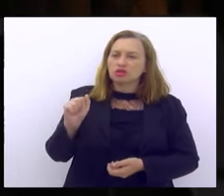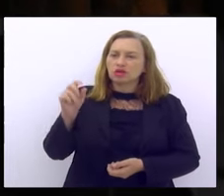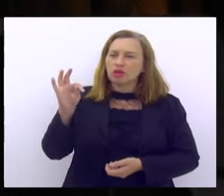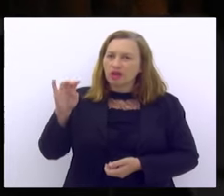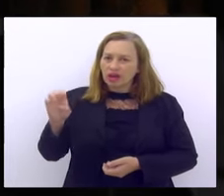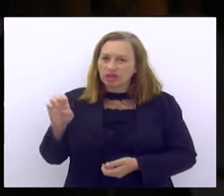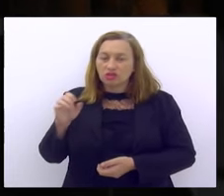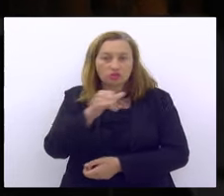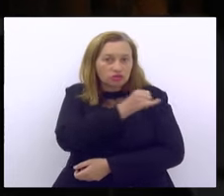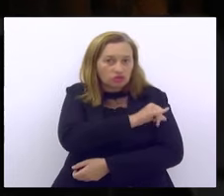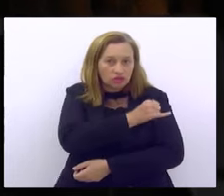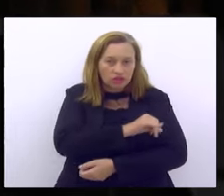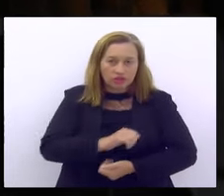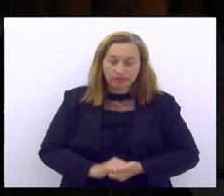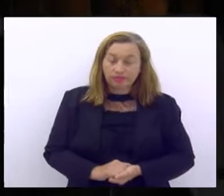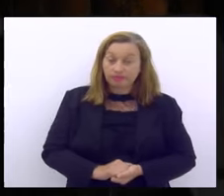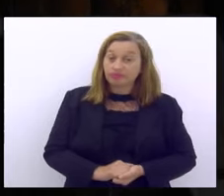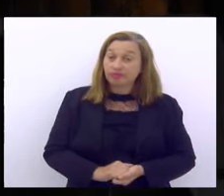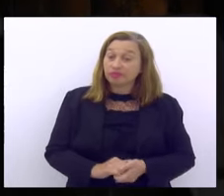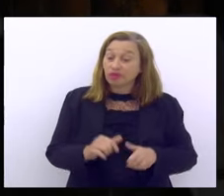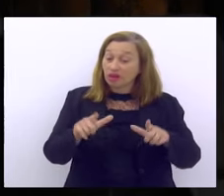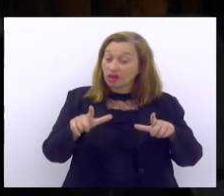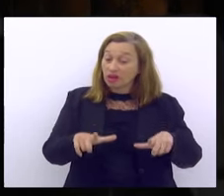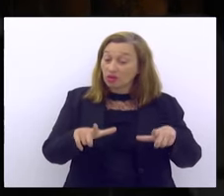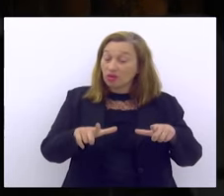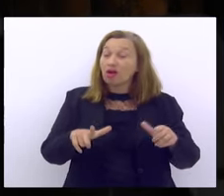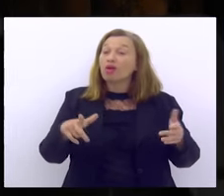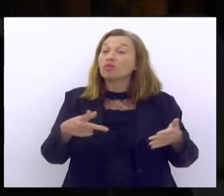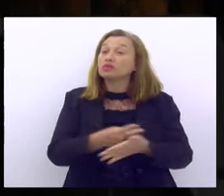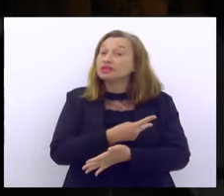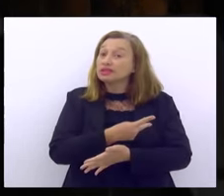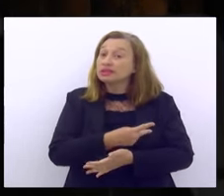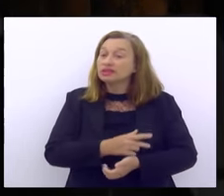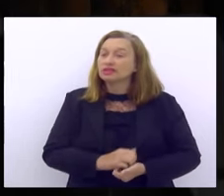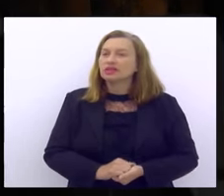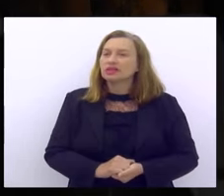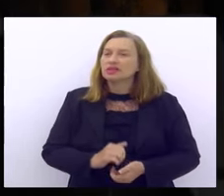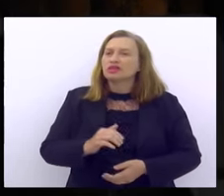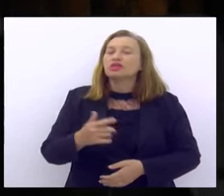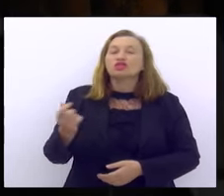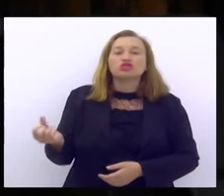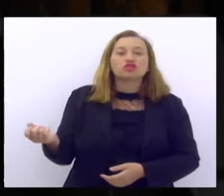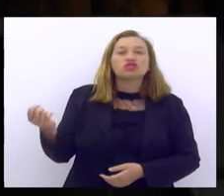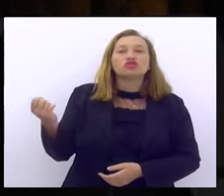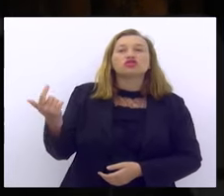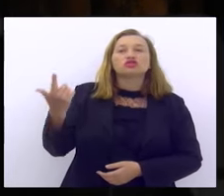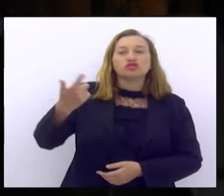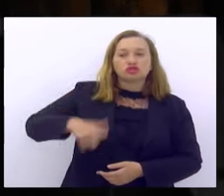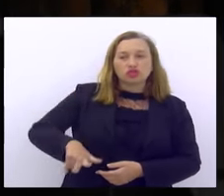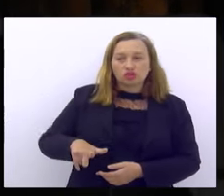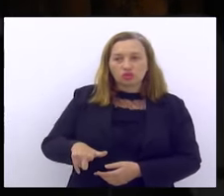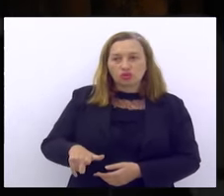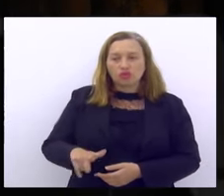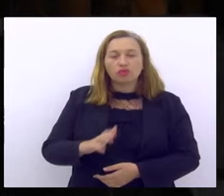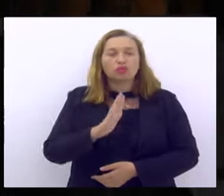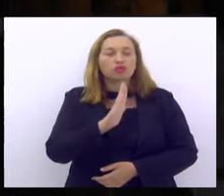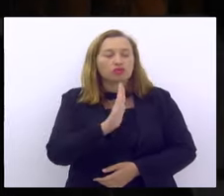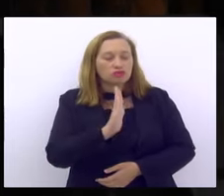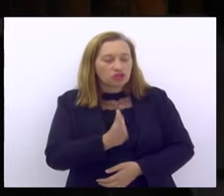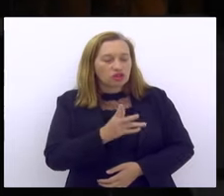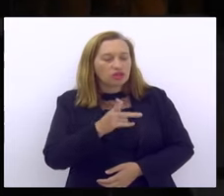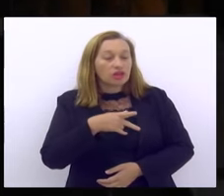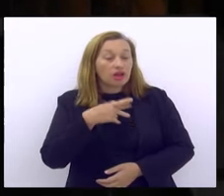Janeiro, e que ali acontecia mais um capítulo do que eu tenho